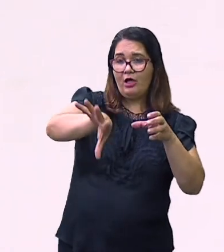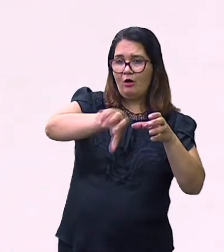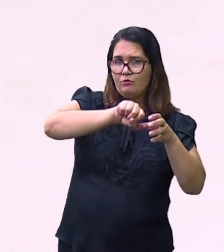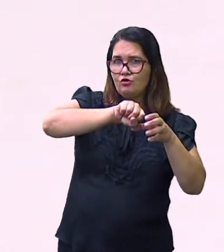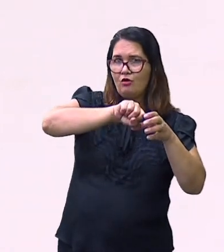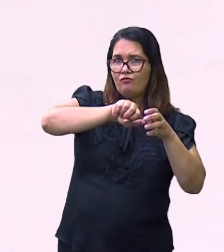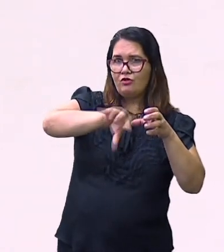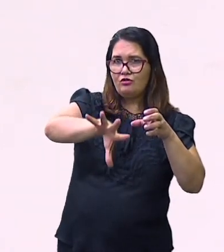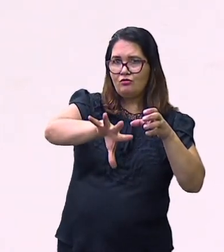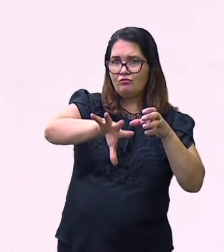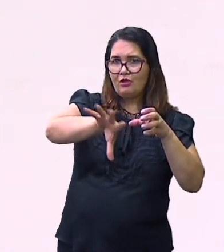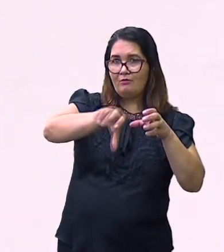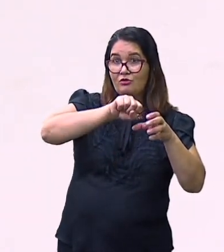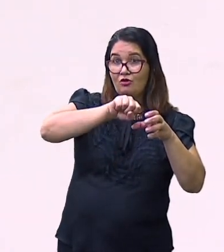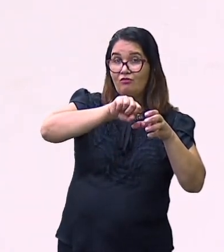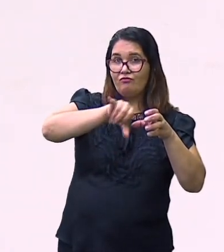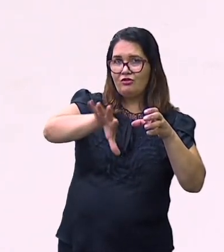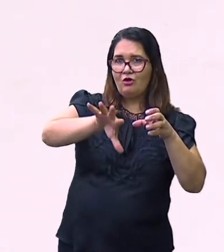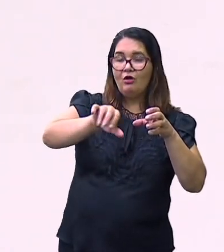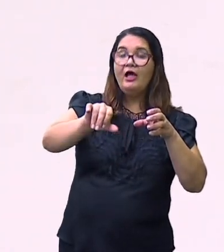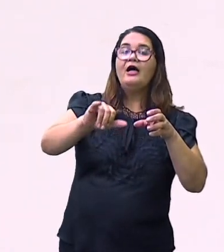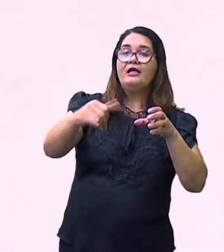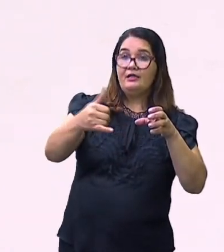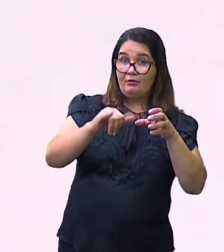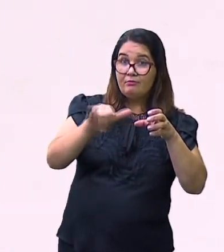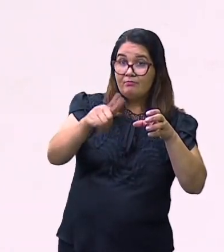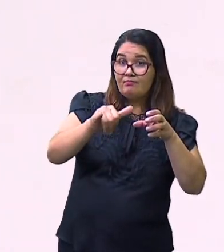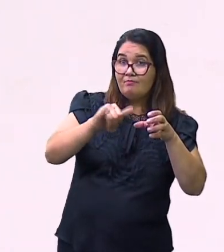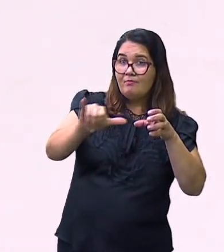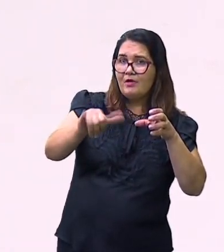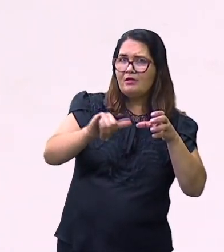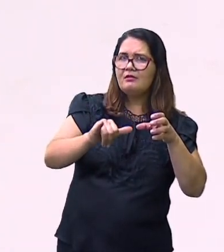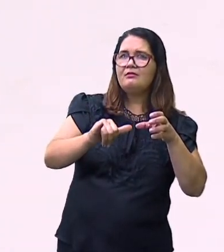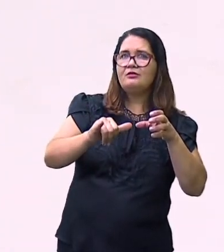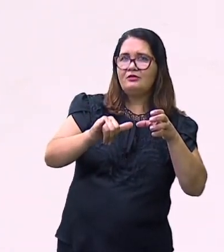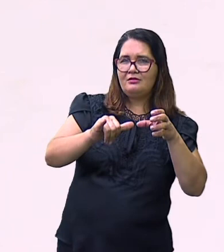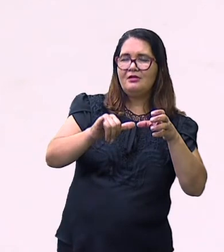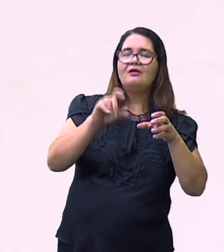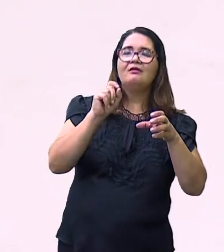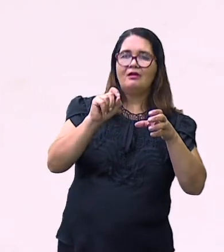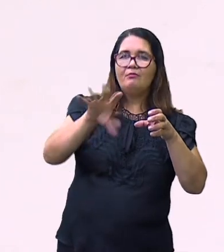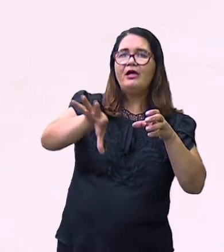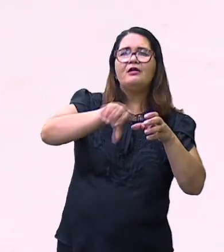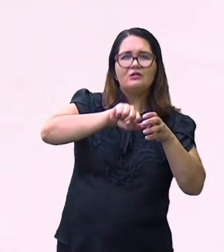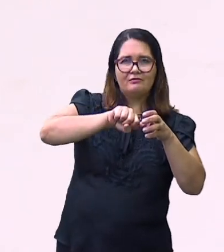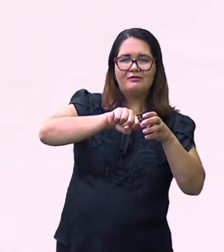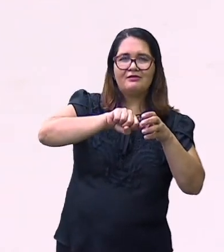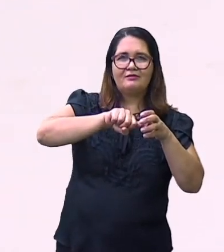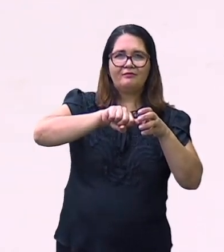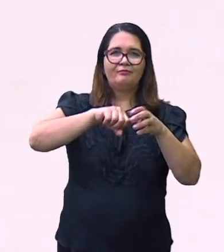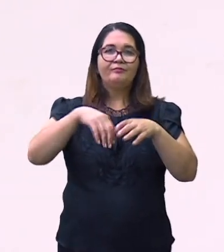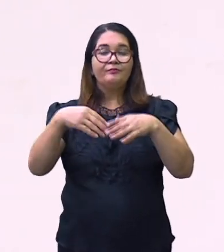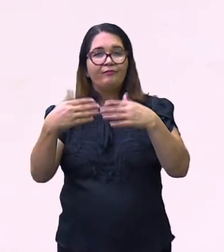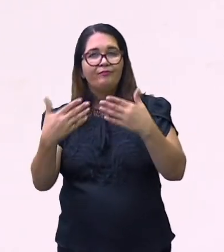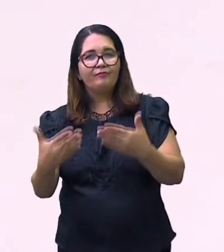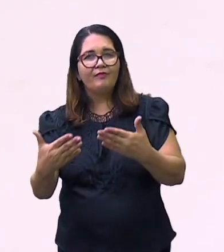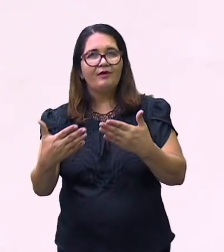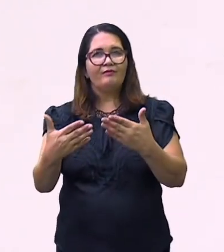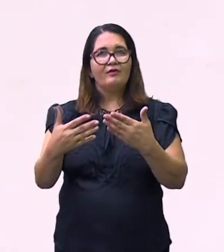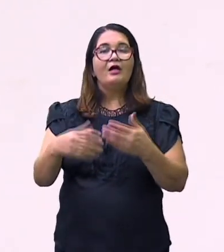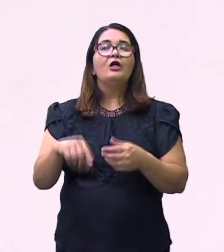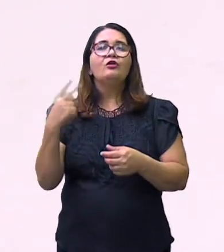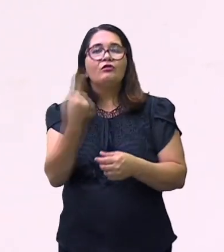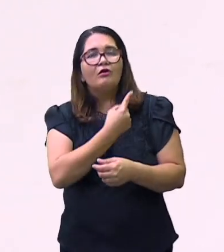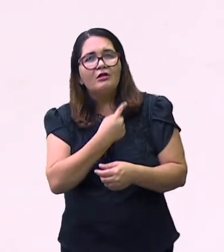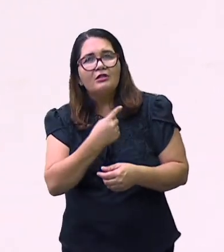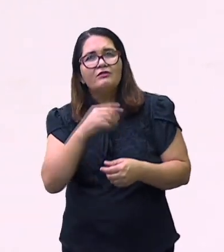vamos aprender nos divertindo, fazendo uma maquete, não é mesmo? Estruturas